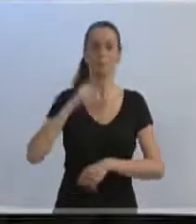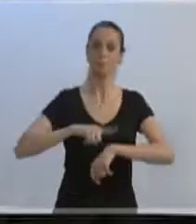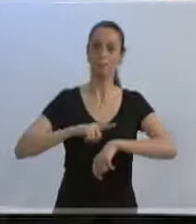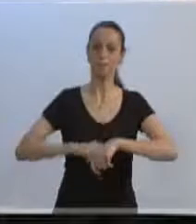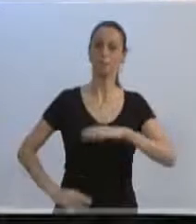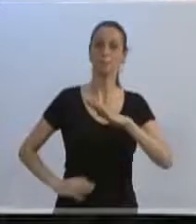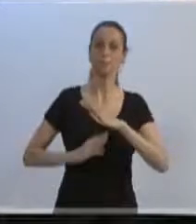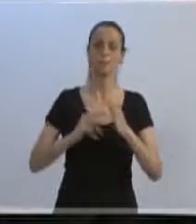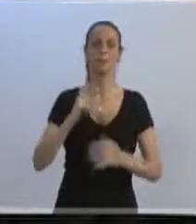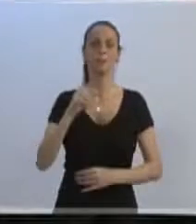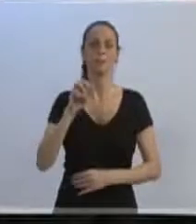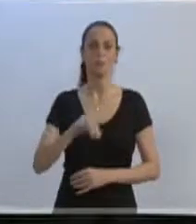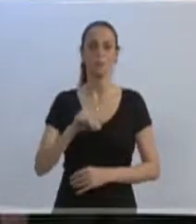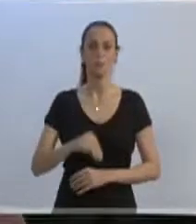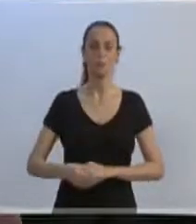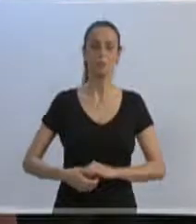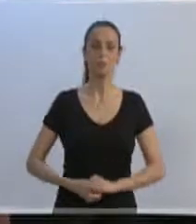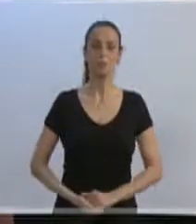-1